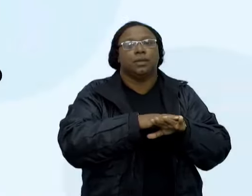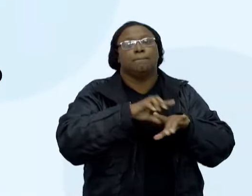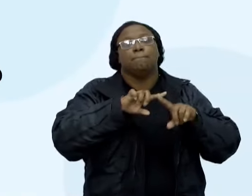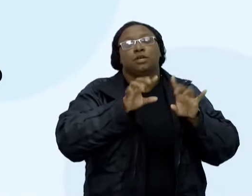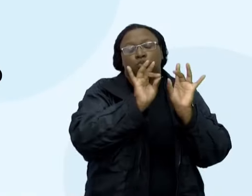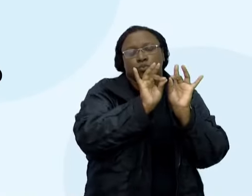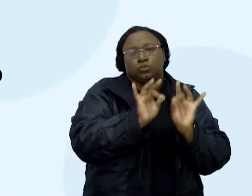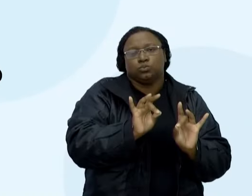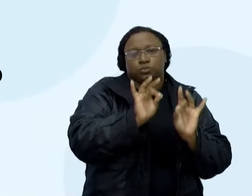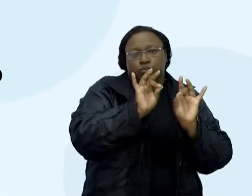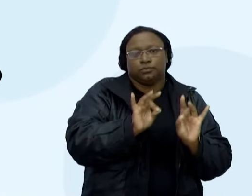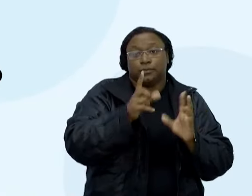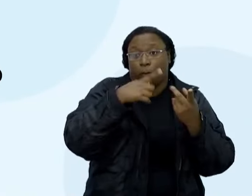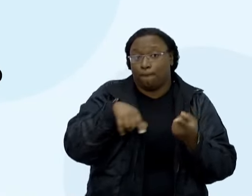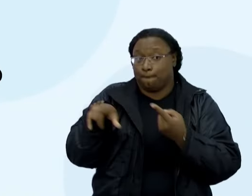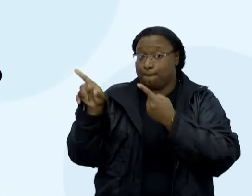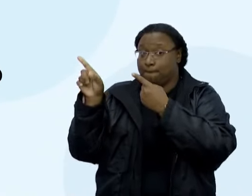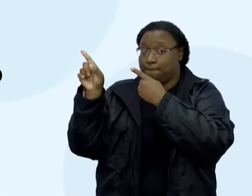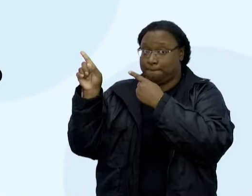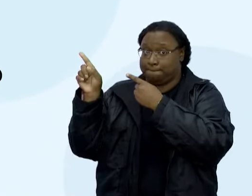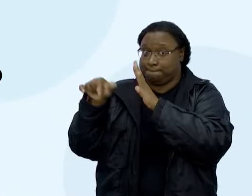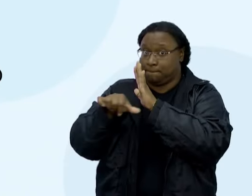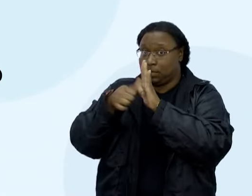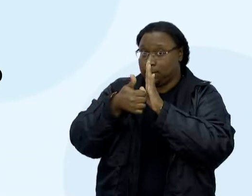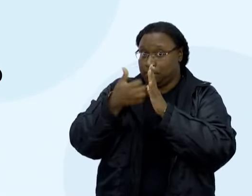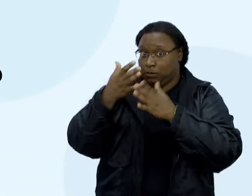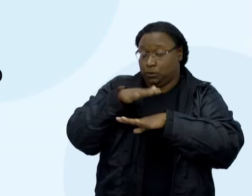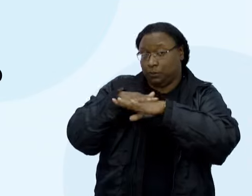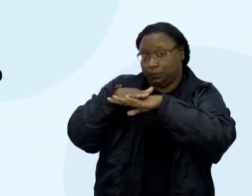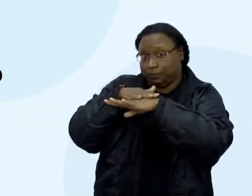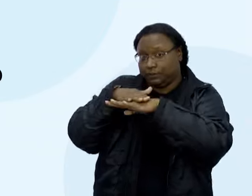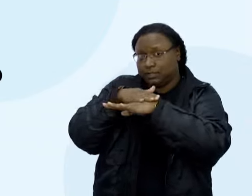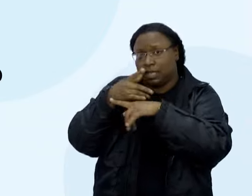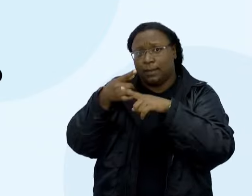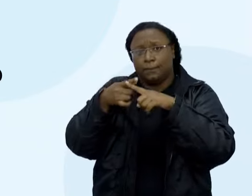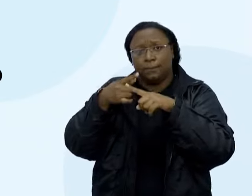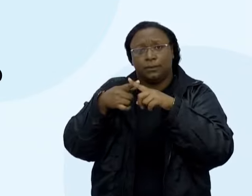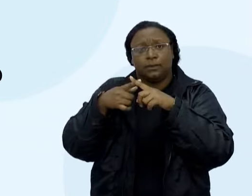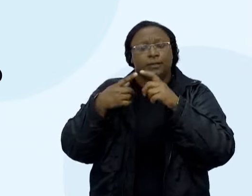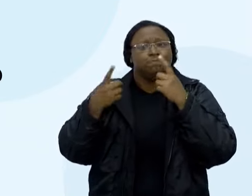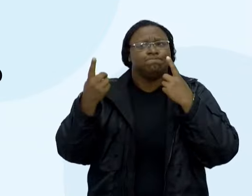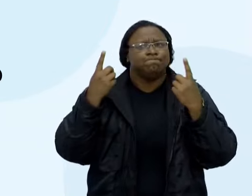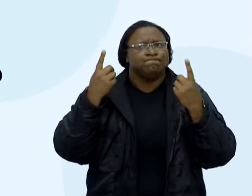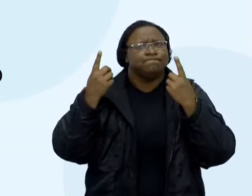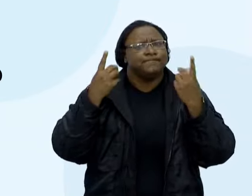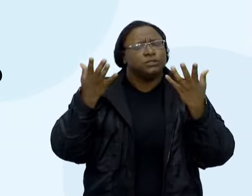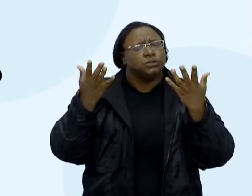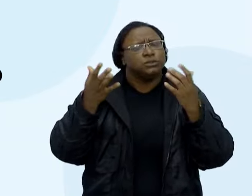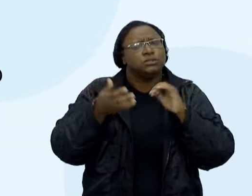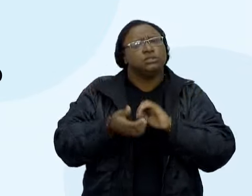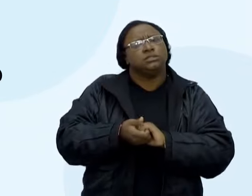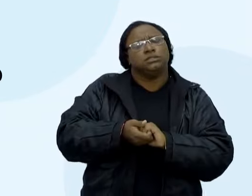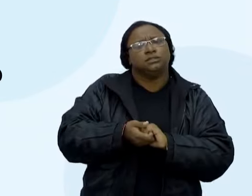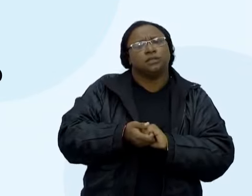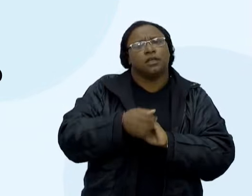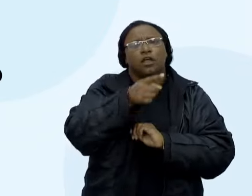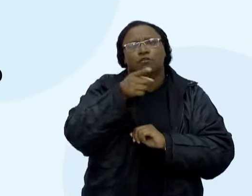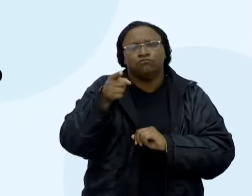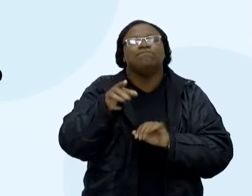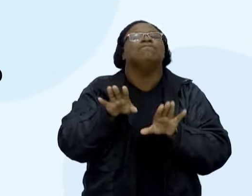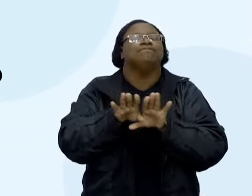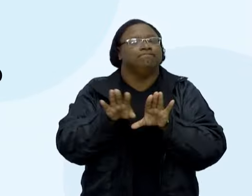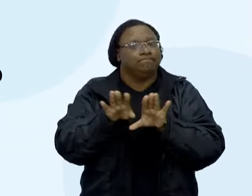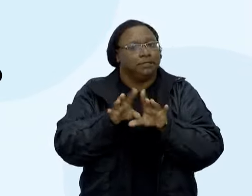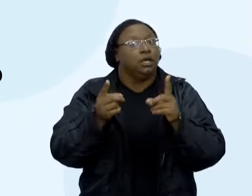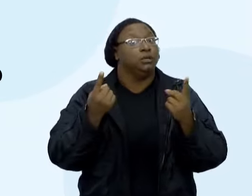para a tela agora. Eu primeiro queria fazer esse comentário, porque assim, eu fiquei um pouco na dúvida, e talvez você também